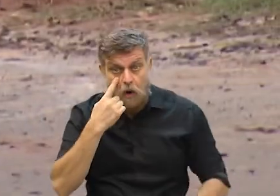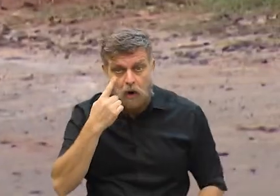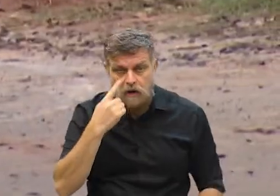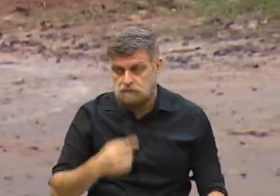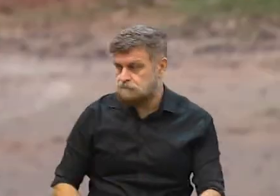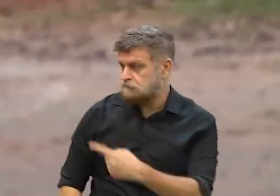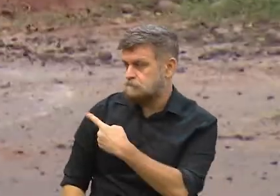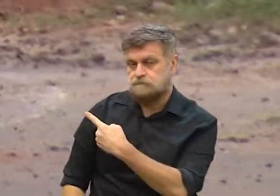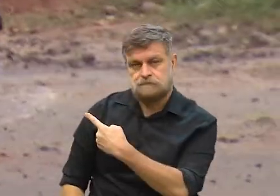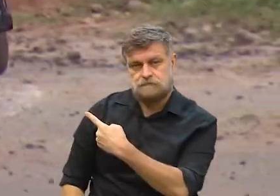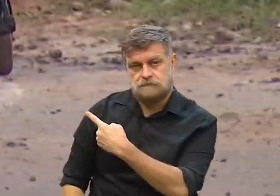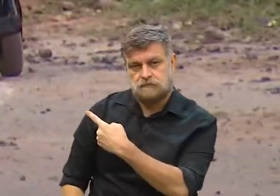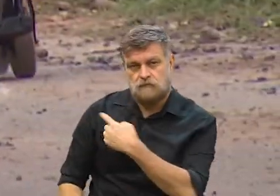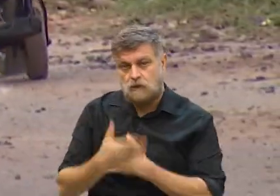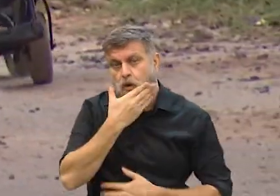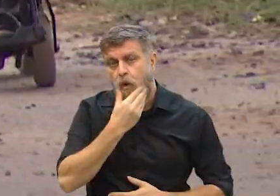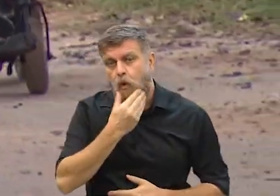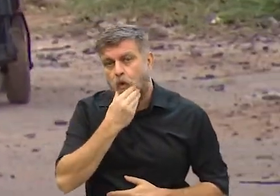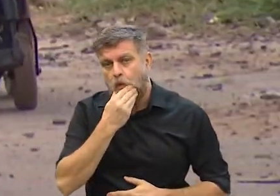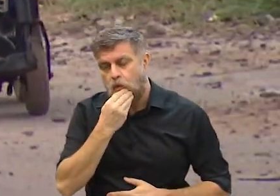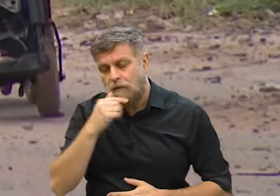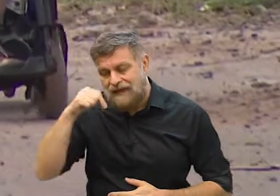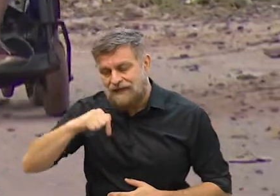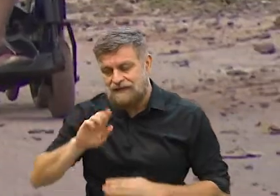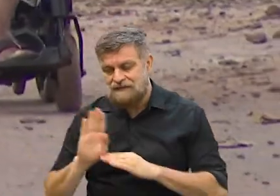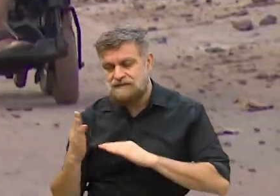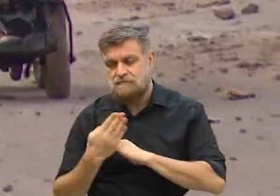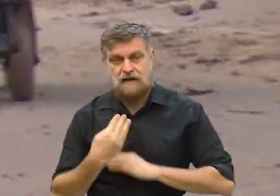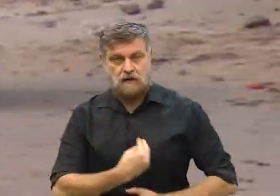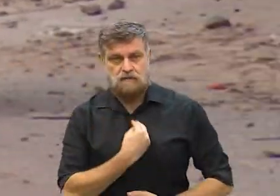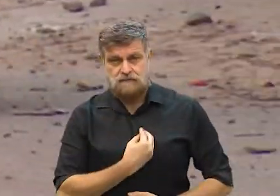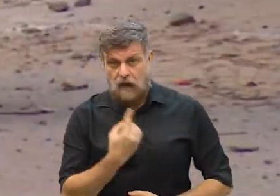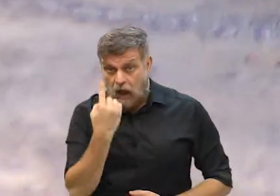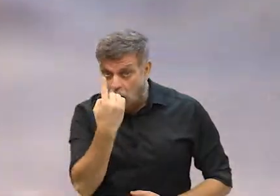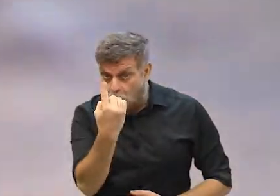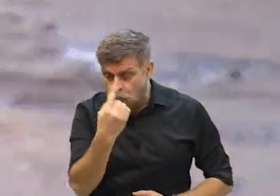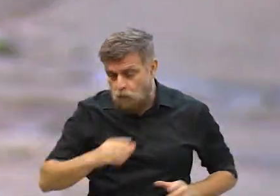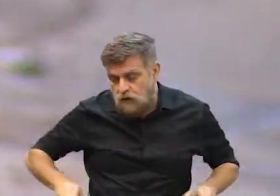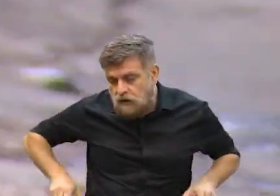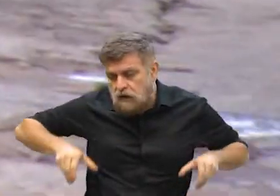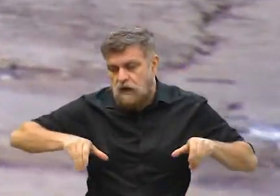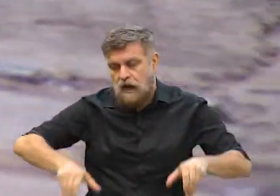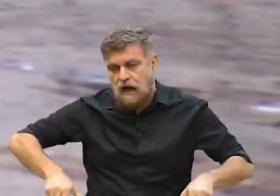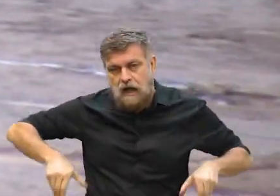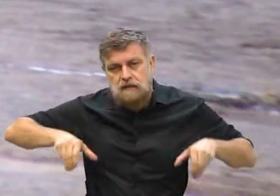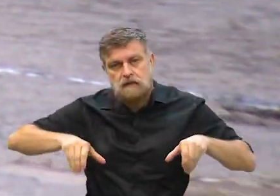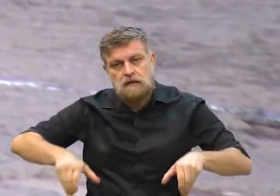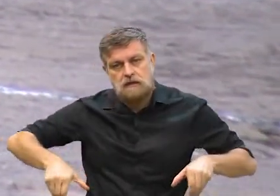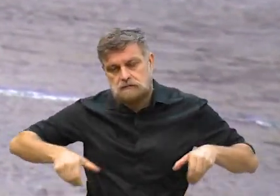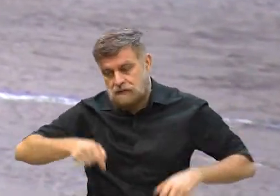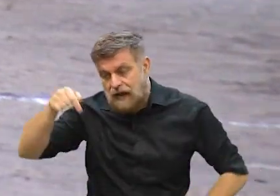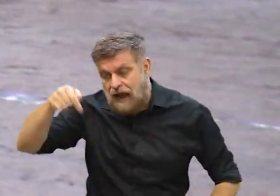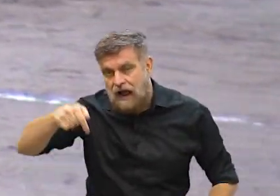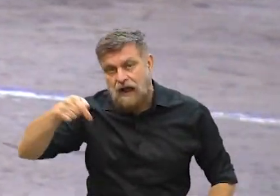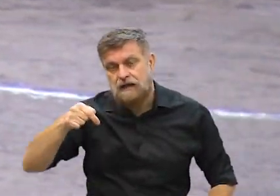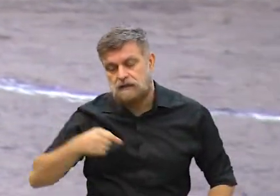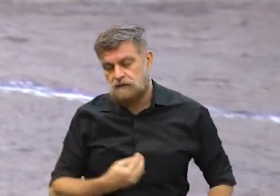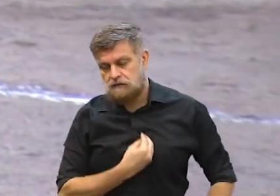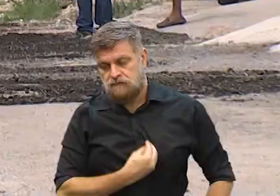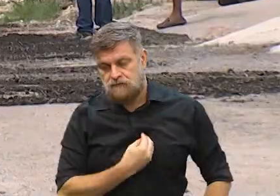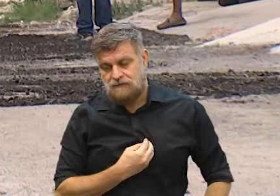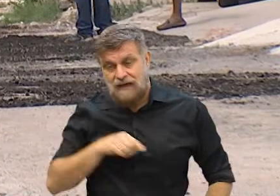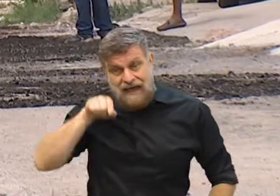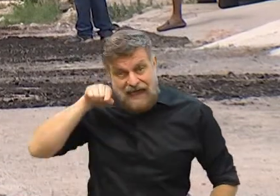entrevista, um amigo morador desta comunidade que é cadeirante. É um dos cadeirantes que moram nesta